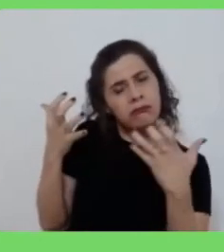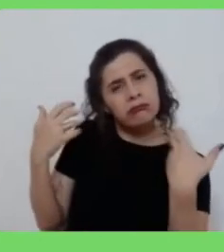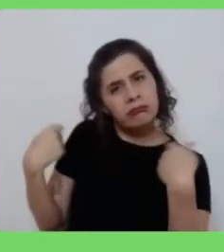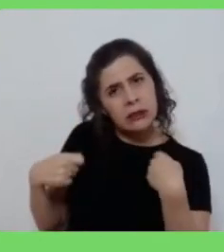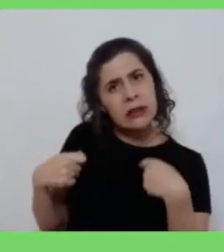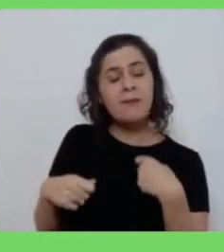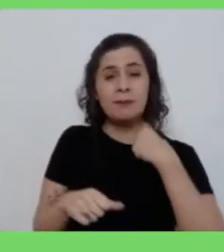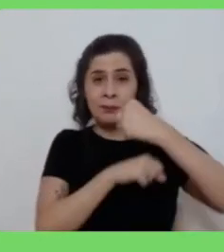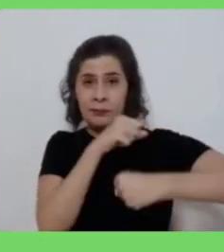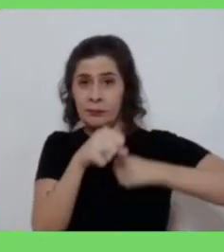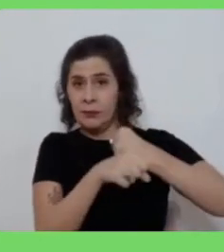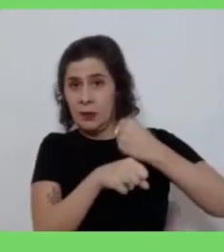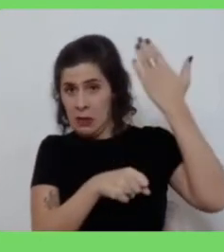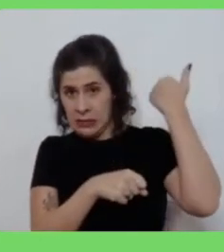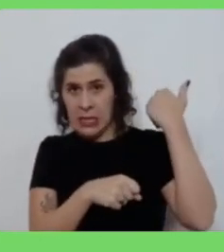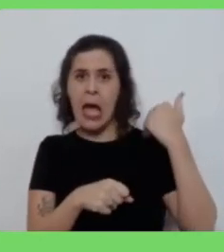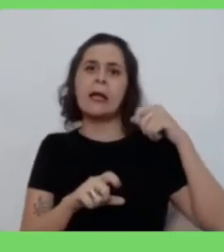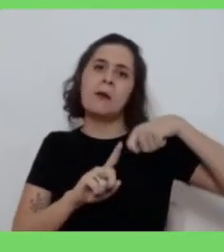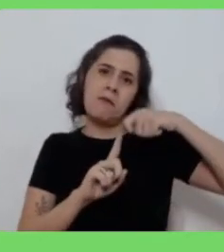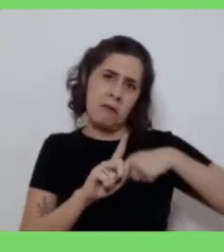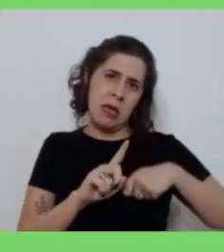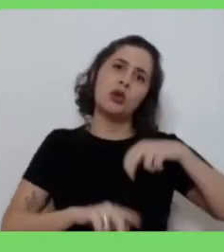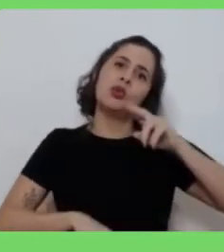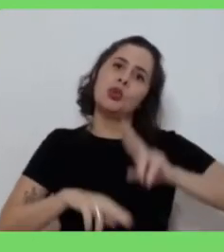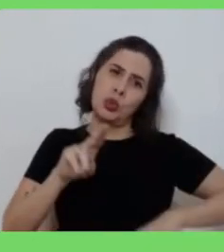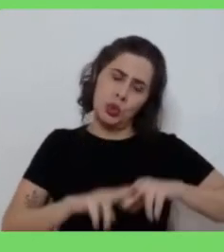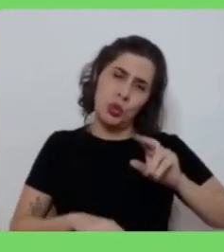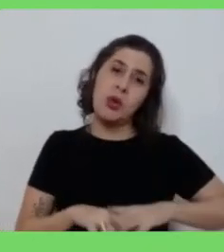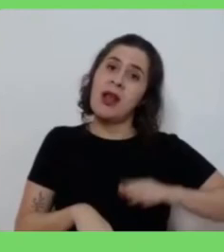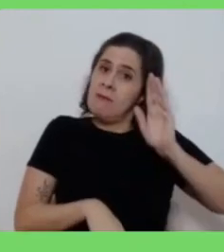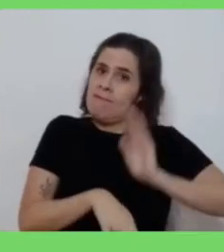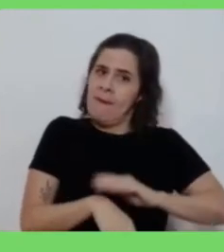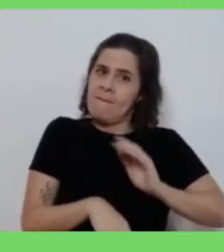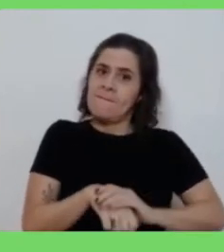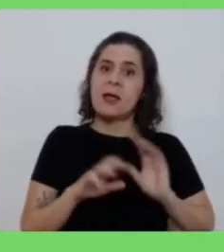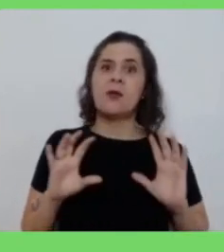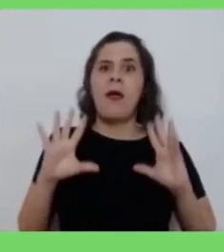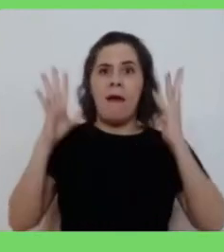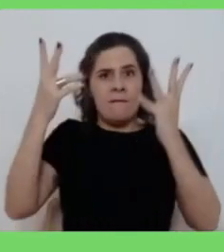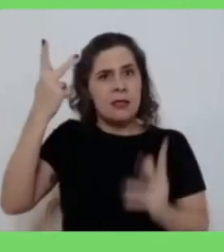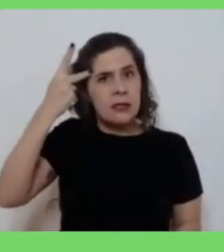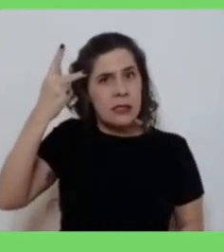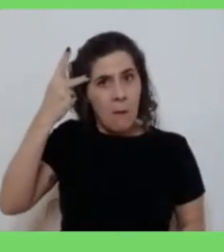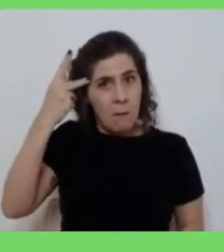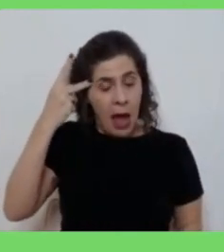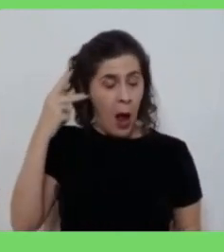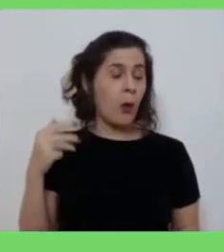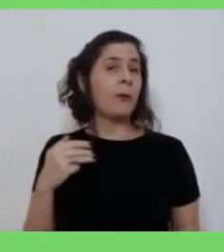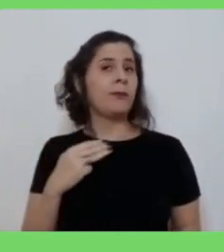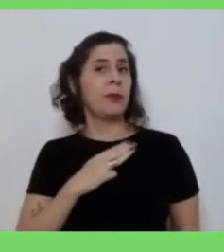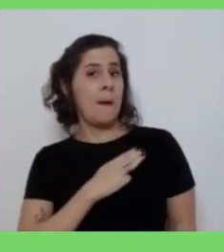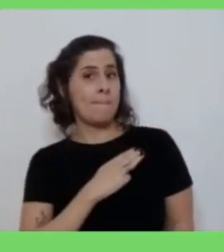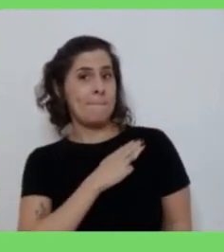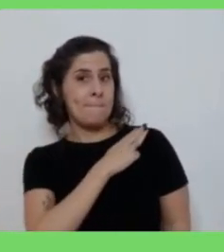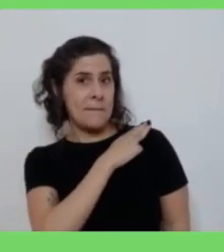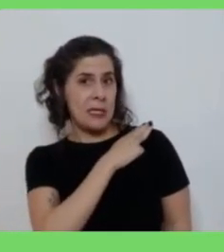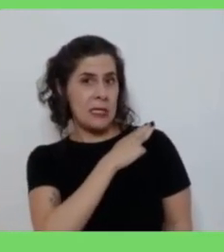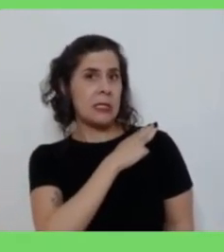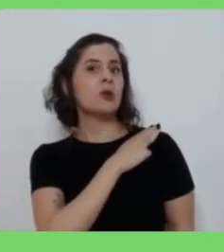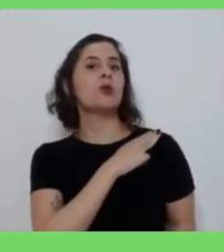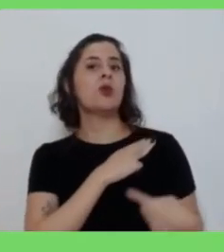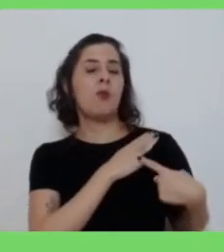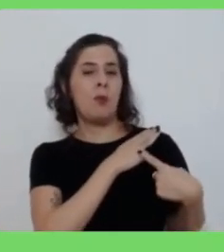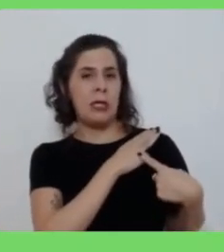ano passado em junho nós fizemos um evento em São Paulo com a presença inclusive do ministro eh do